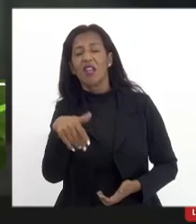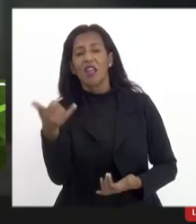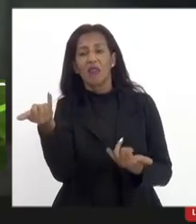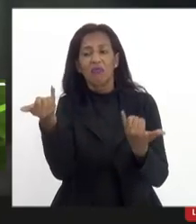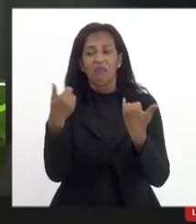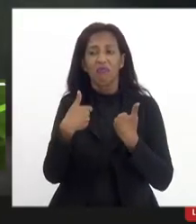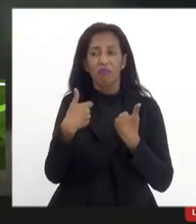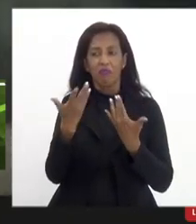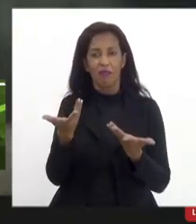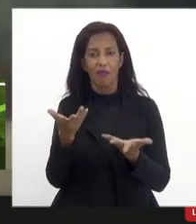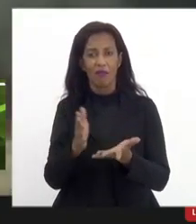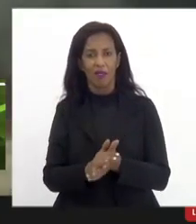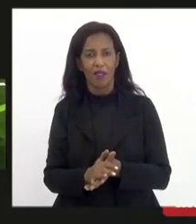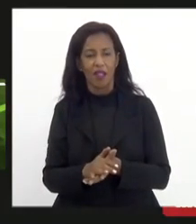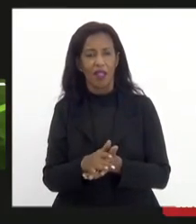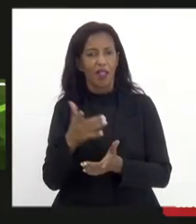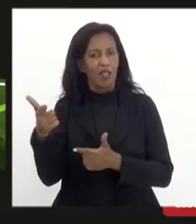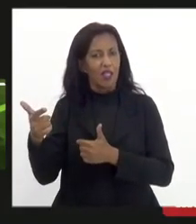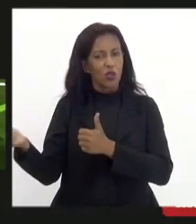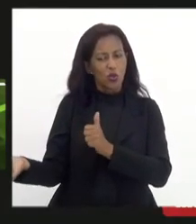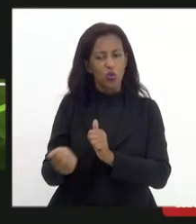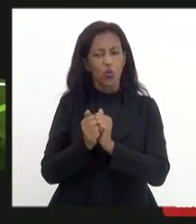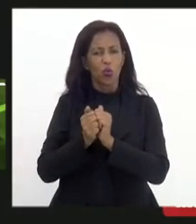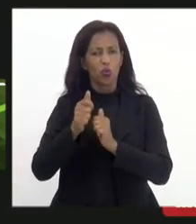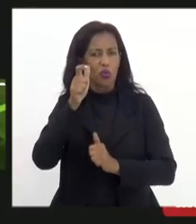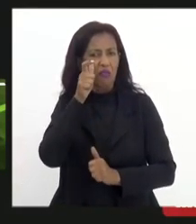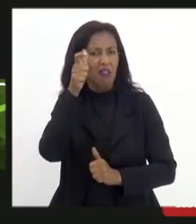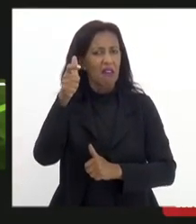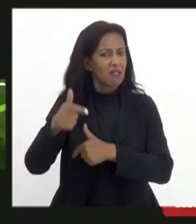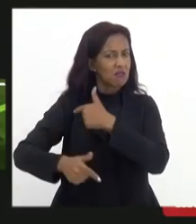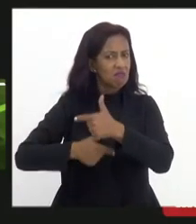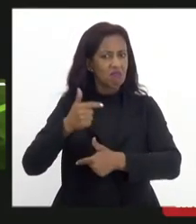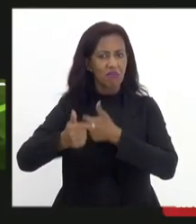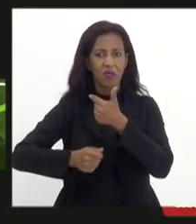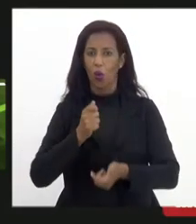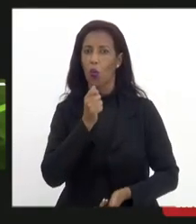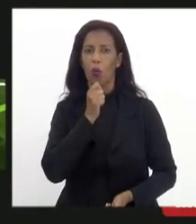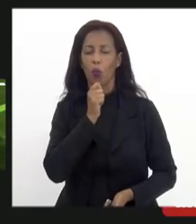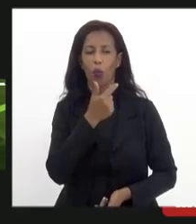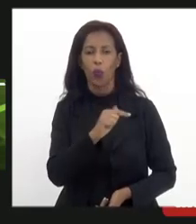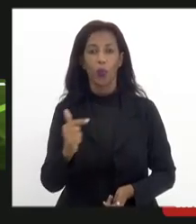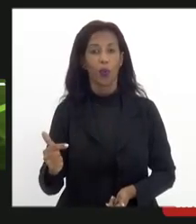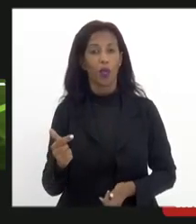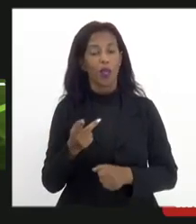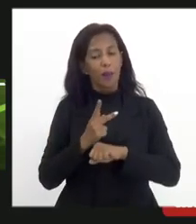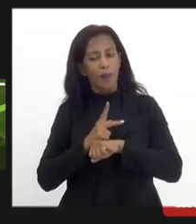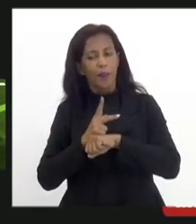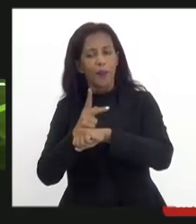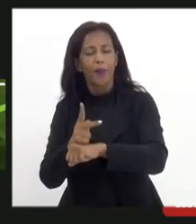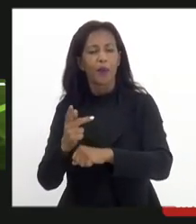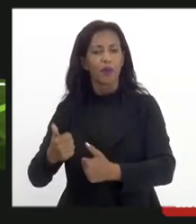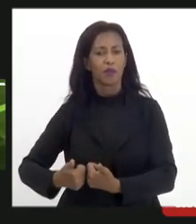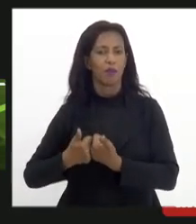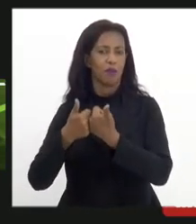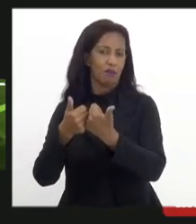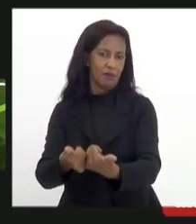nos lutasse pelos nossos interesses, né? E em busca de